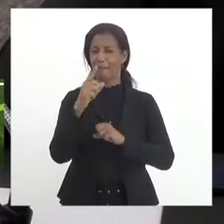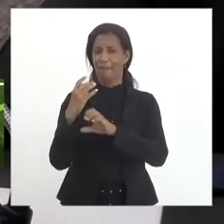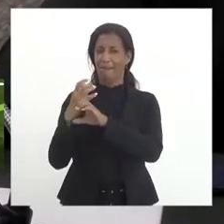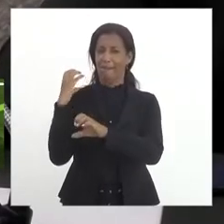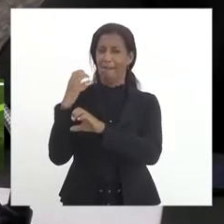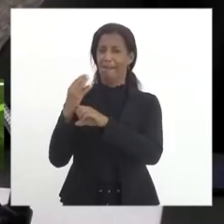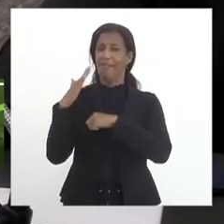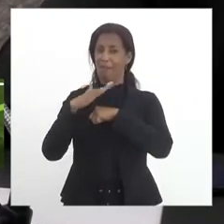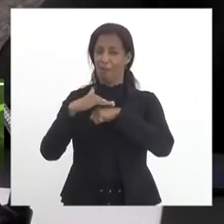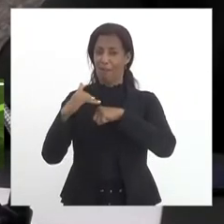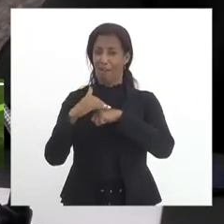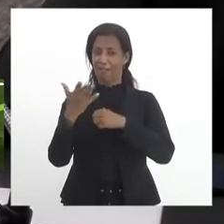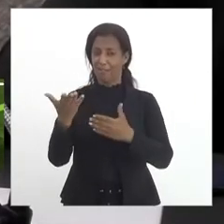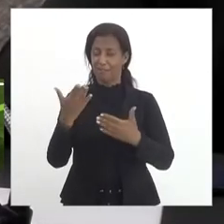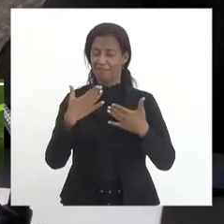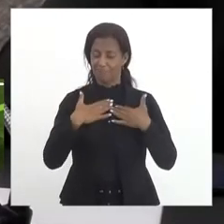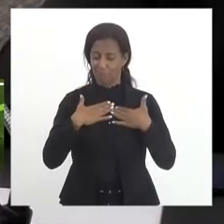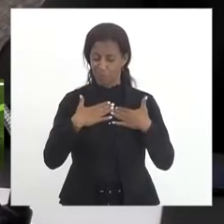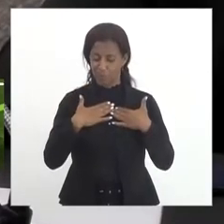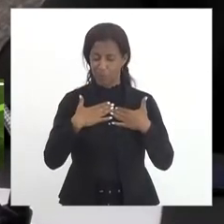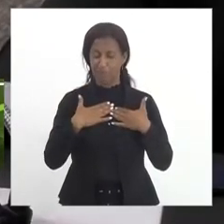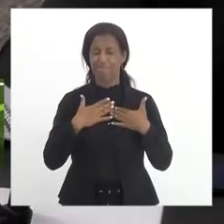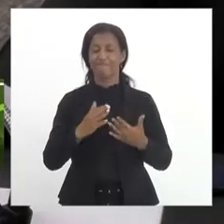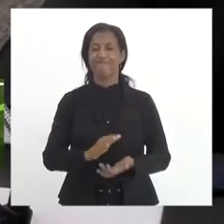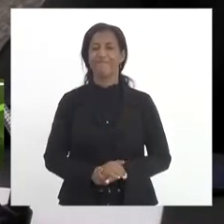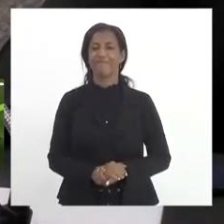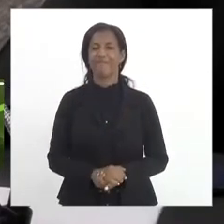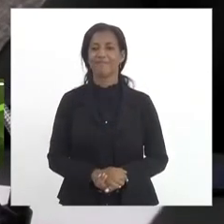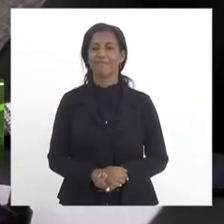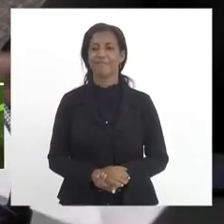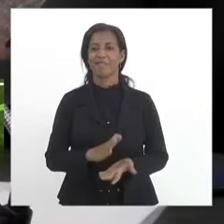e ao carinho que Vossa Excelência tem por mim, e é recíproco.